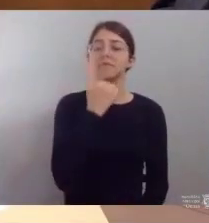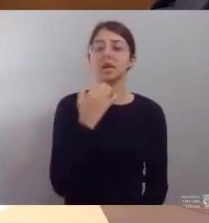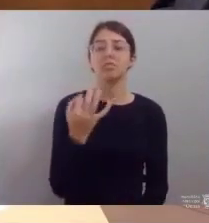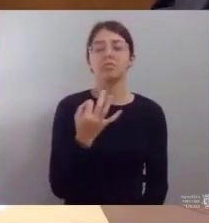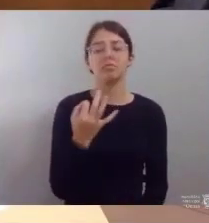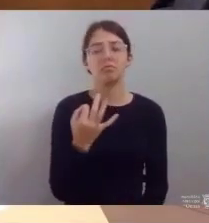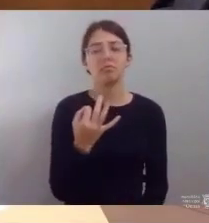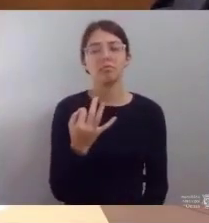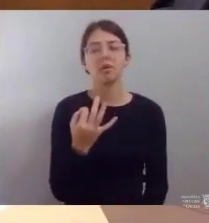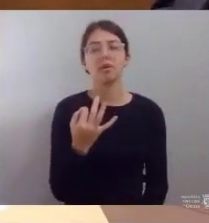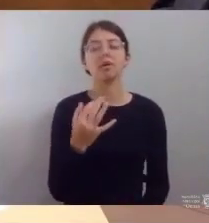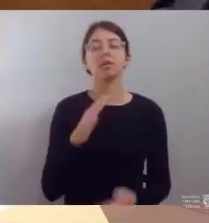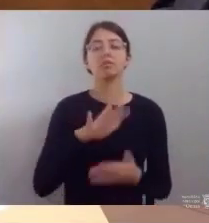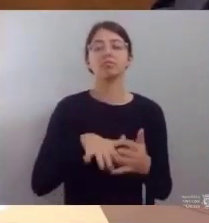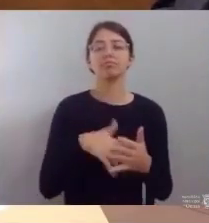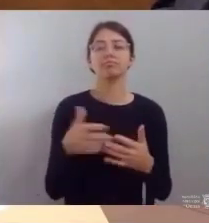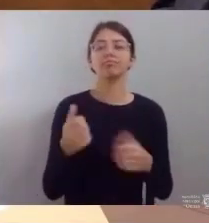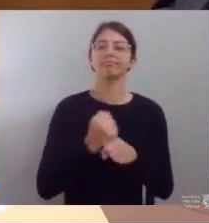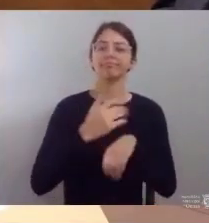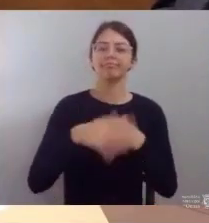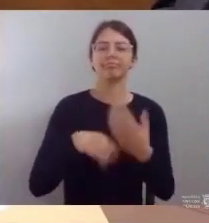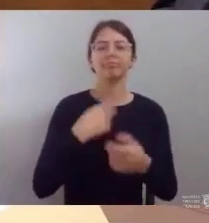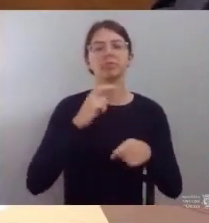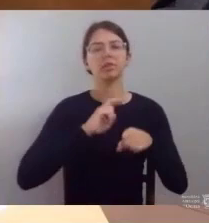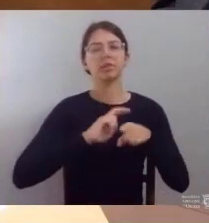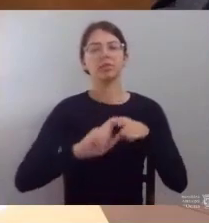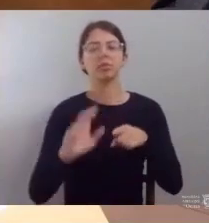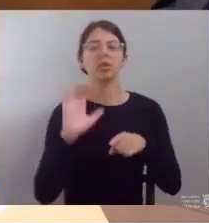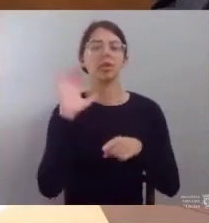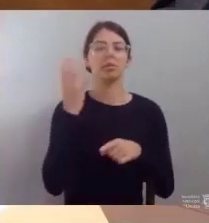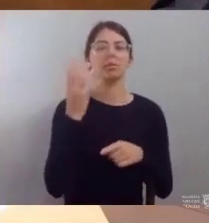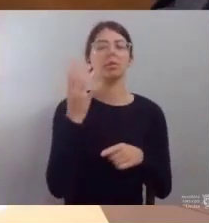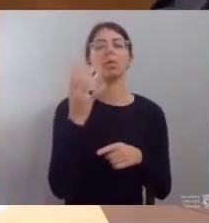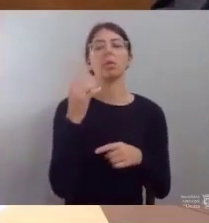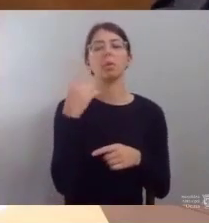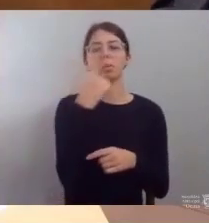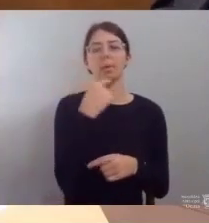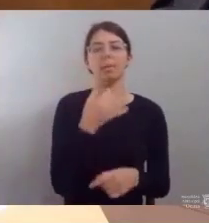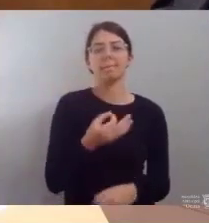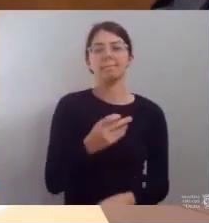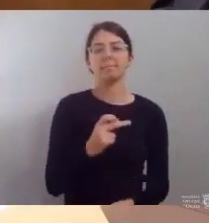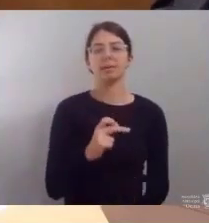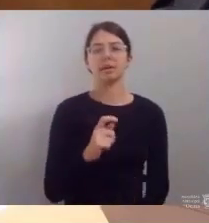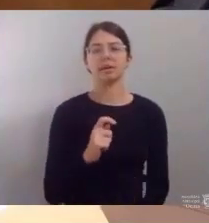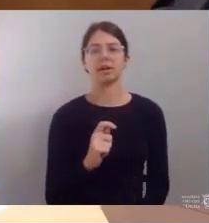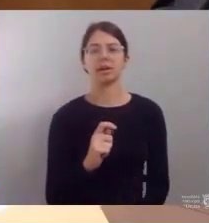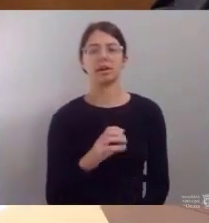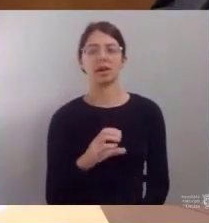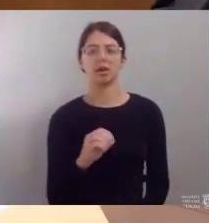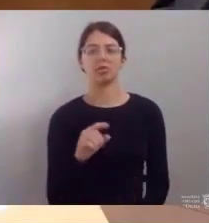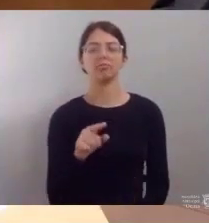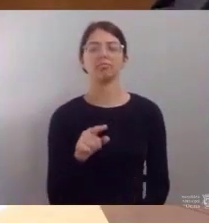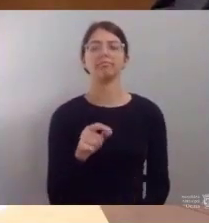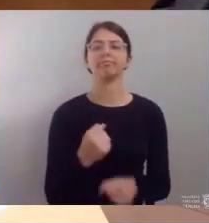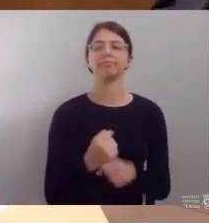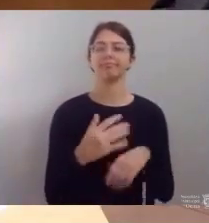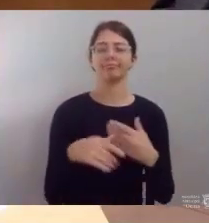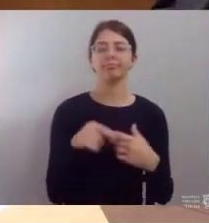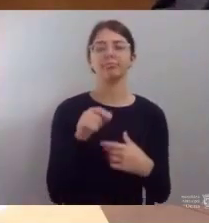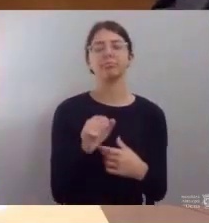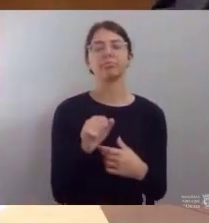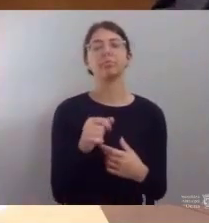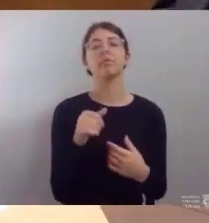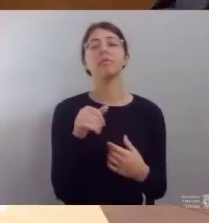Ação Energia e Clima do Oeiras, o PAECO, que deverá complementar o tão esperado Plano Municipal